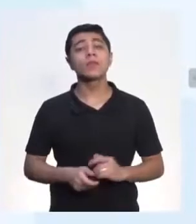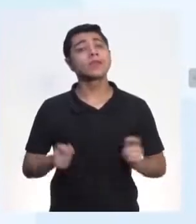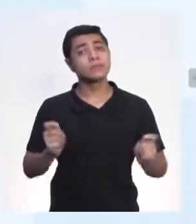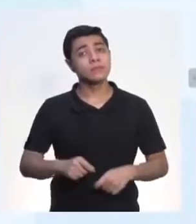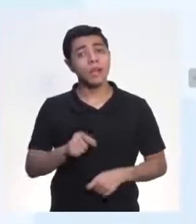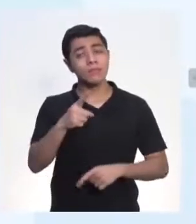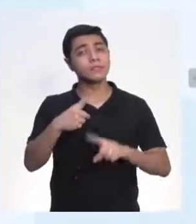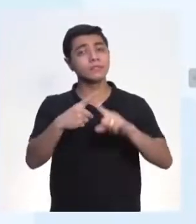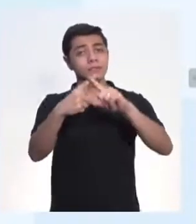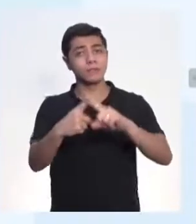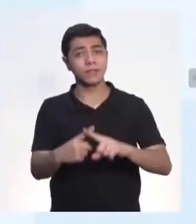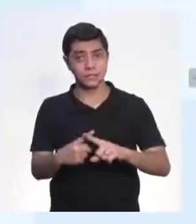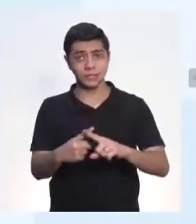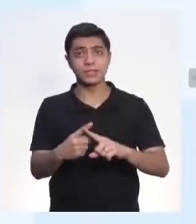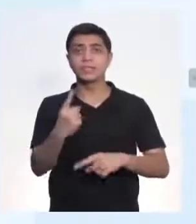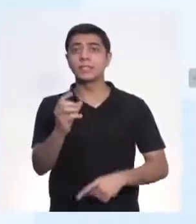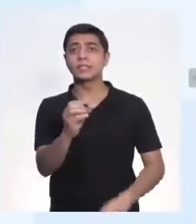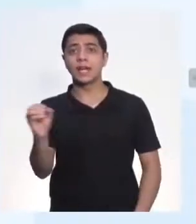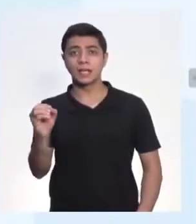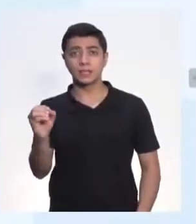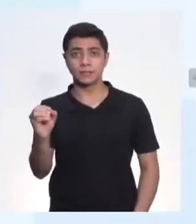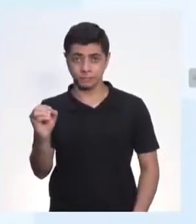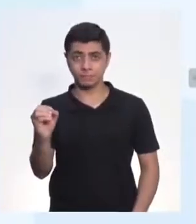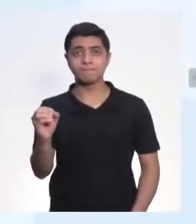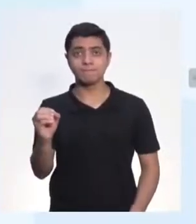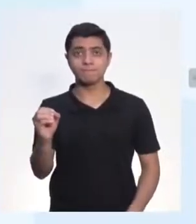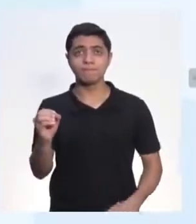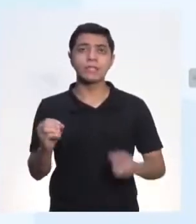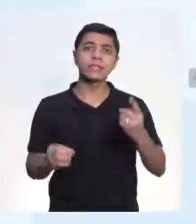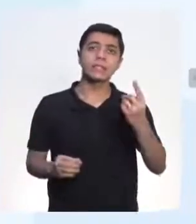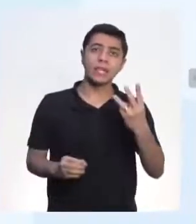multiplicando por 100, nos 13%.